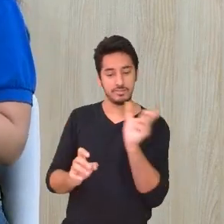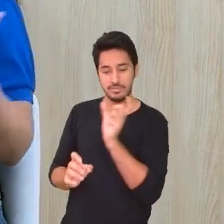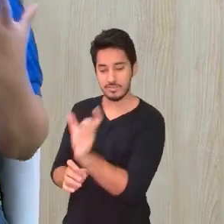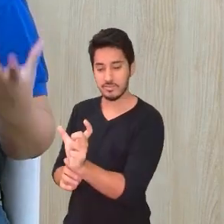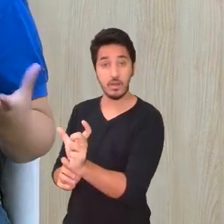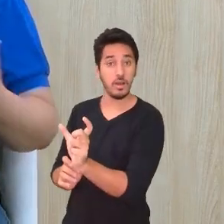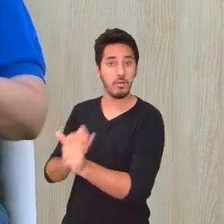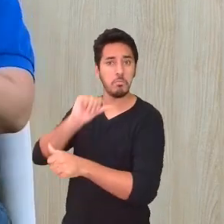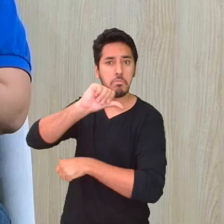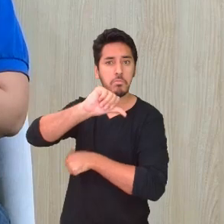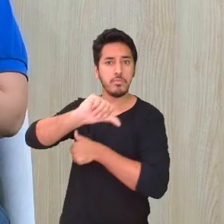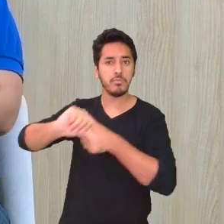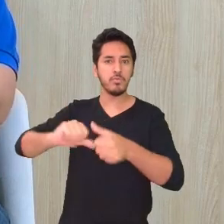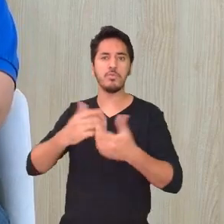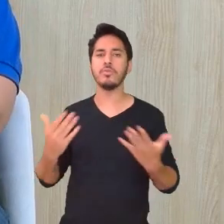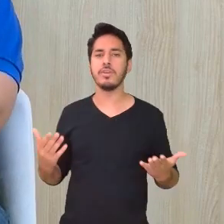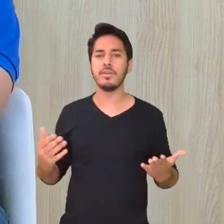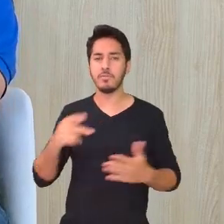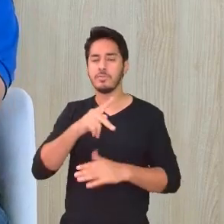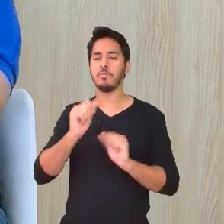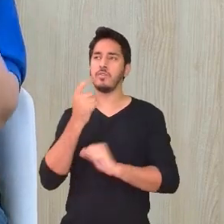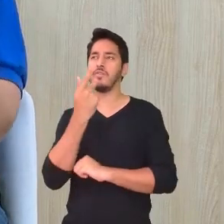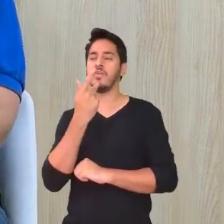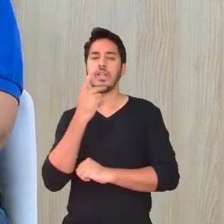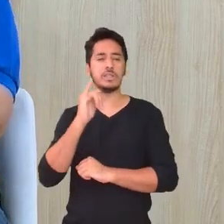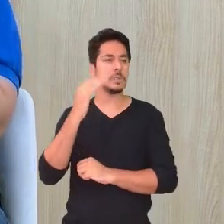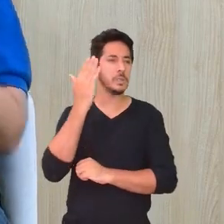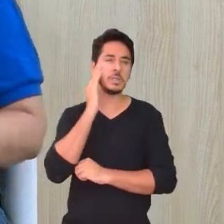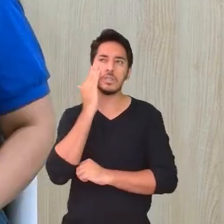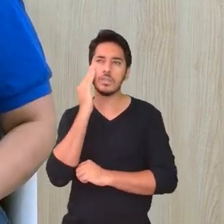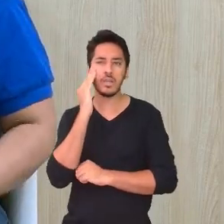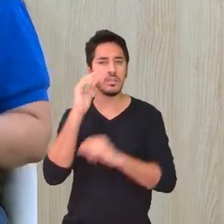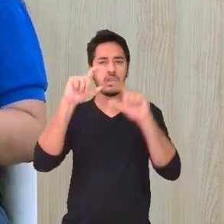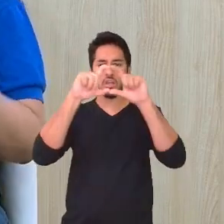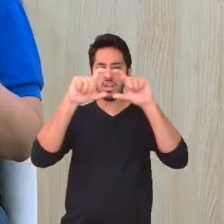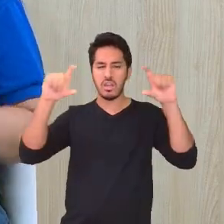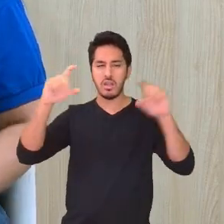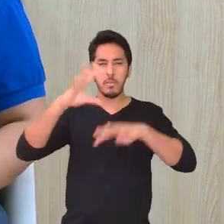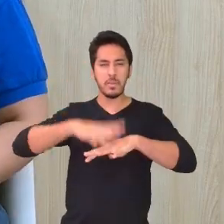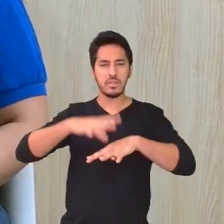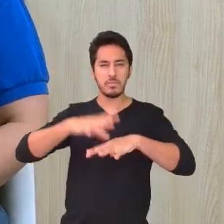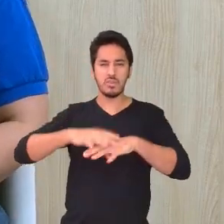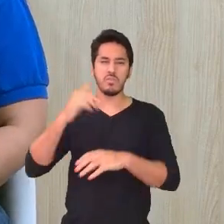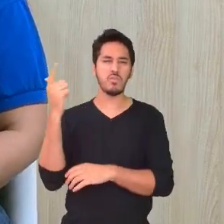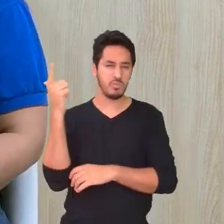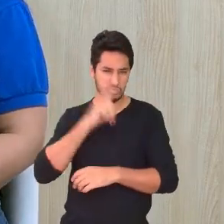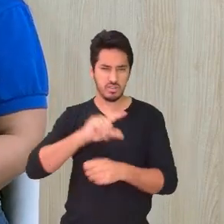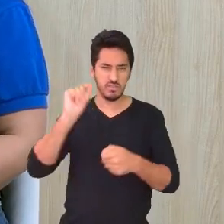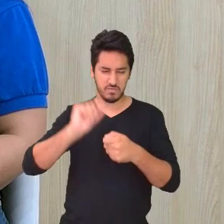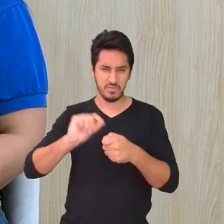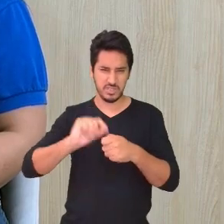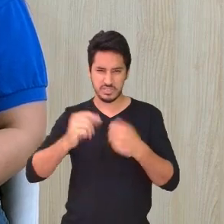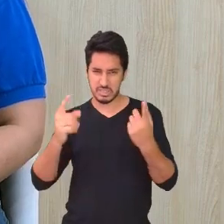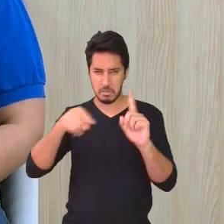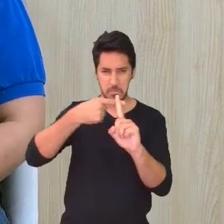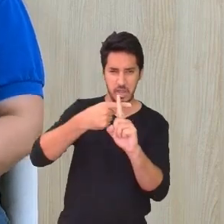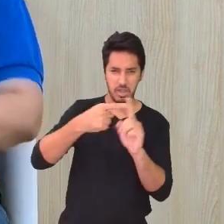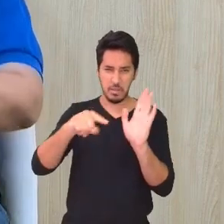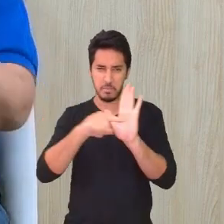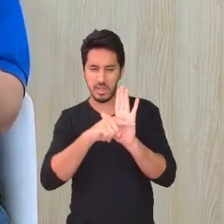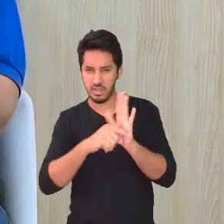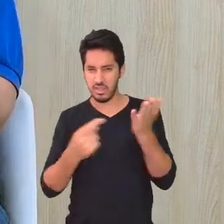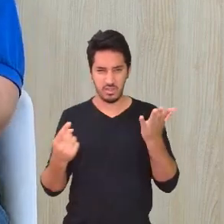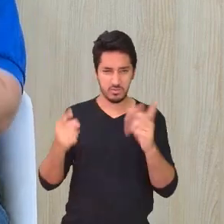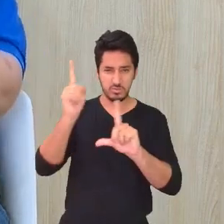muda. O professor está aqui pode dizer, se a gente não entende o enunciado matemático, a gente consegue fazer uma operação de matemática? Não, né? A gente